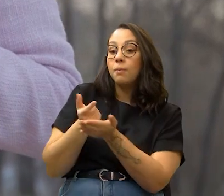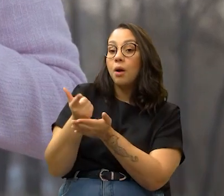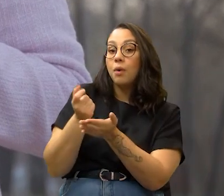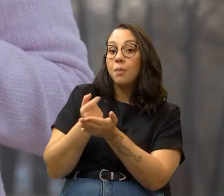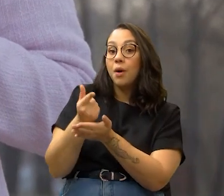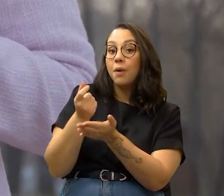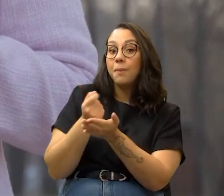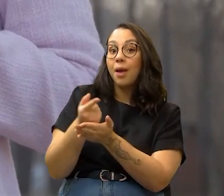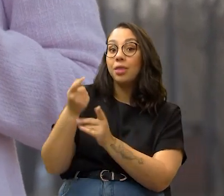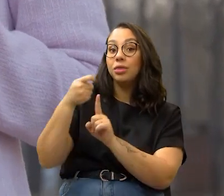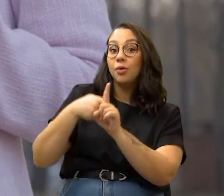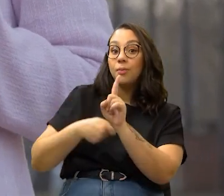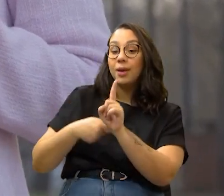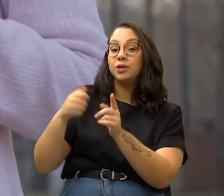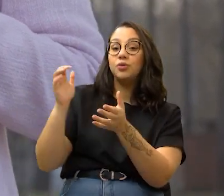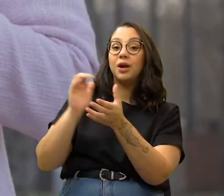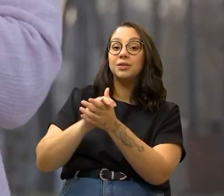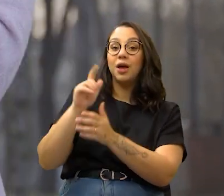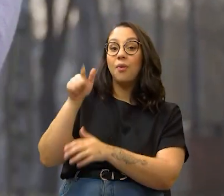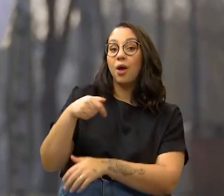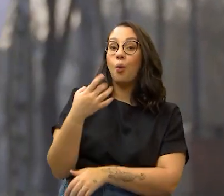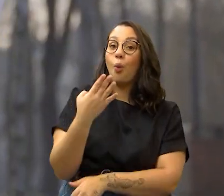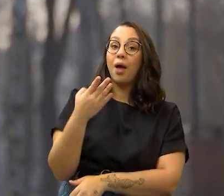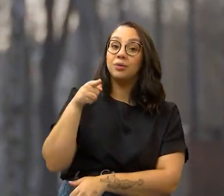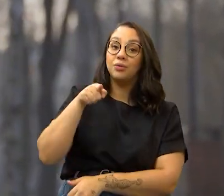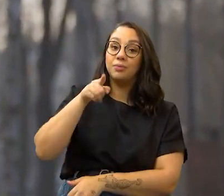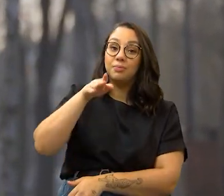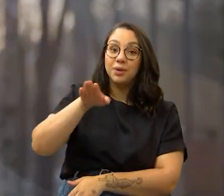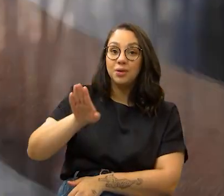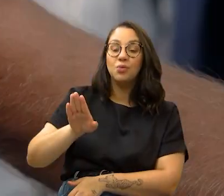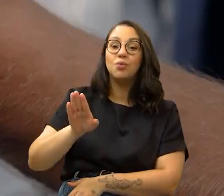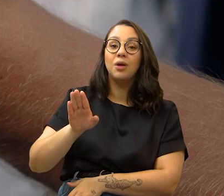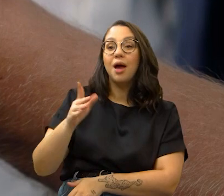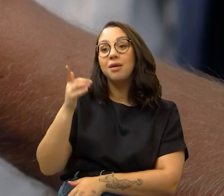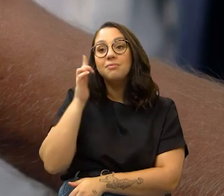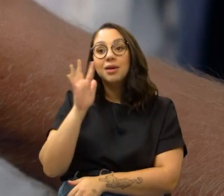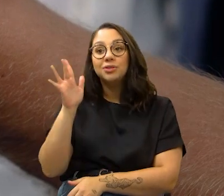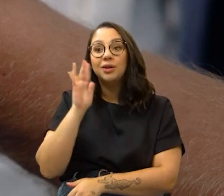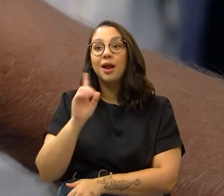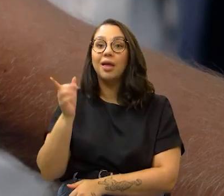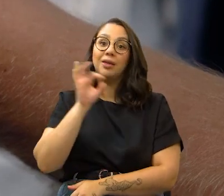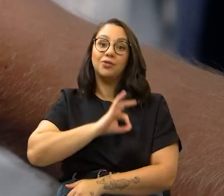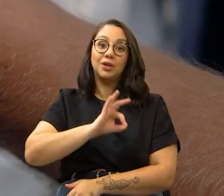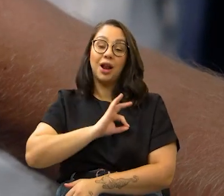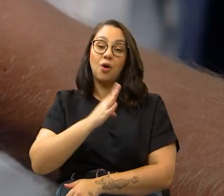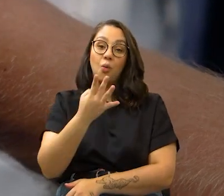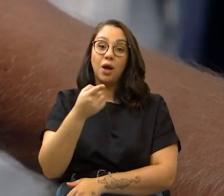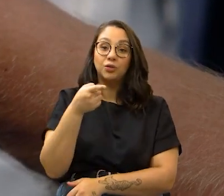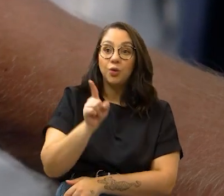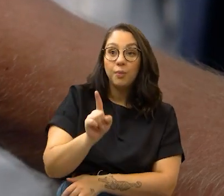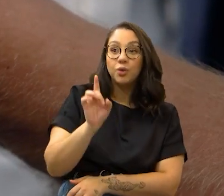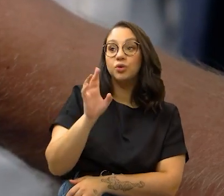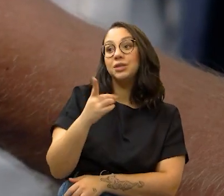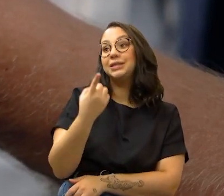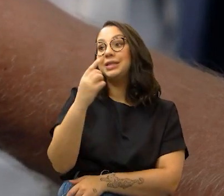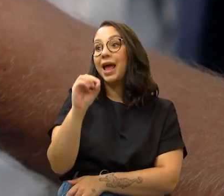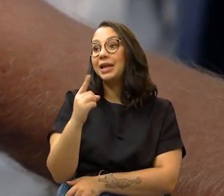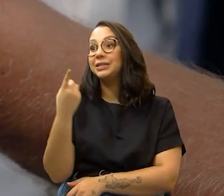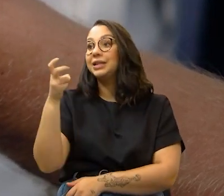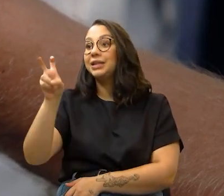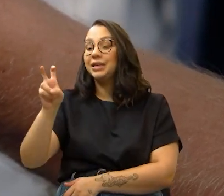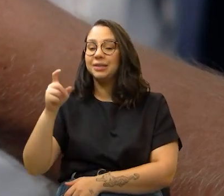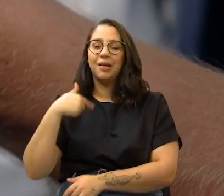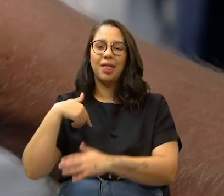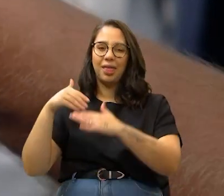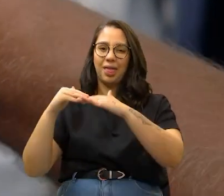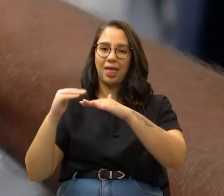mensais de um casal são 4.500 mil. Então, seria praticamente impossível falar aqui que a renda seja 4.500 mil, provavelmente seja 10 mil, 15 mil, né? Estou